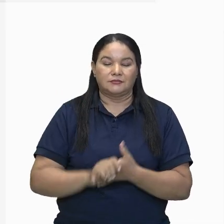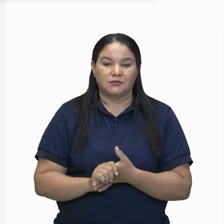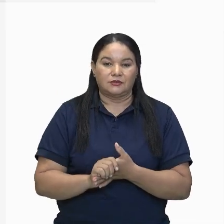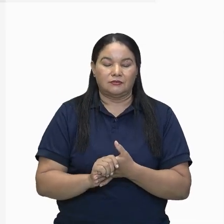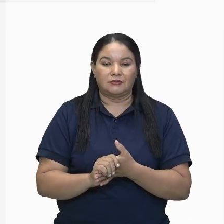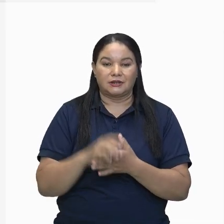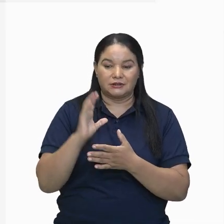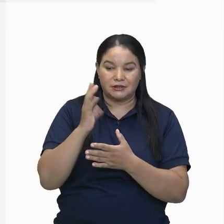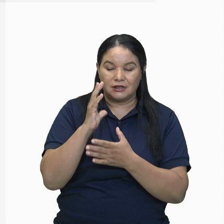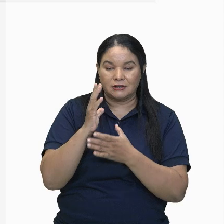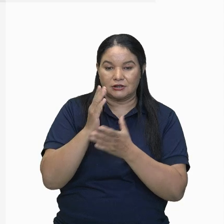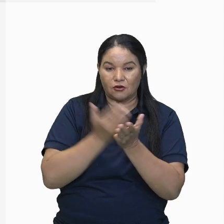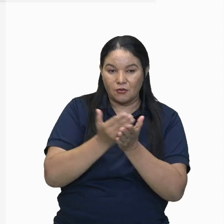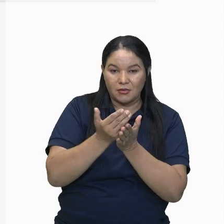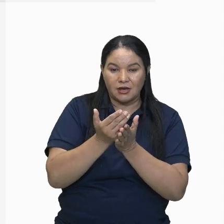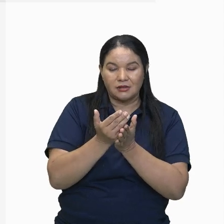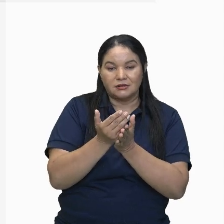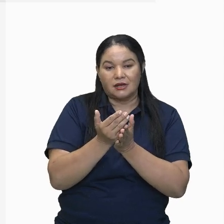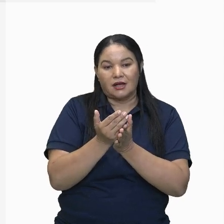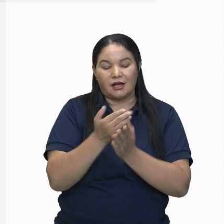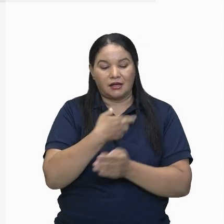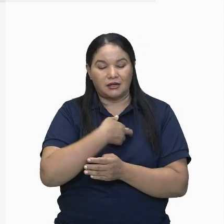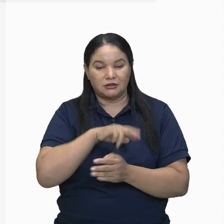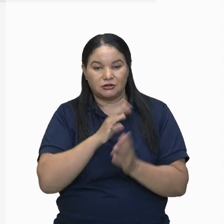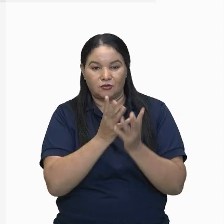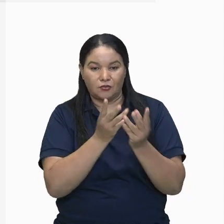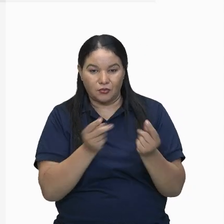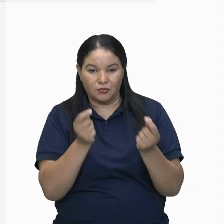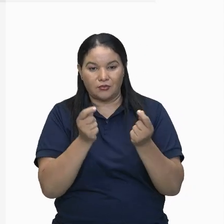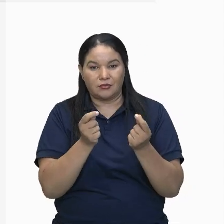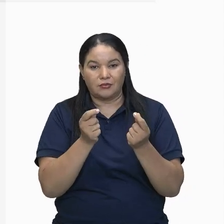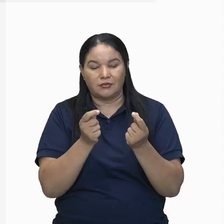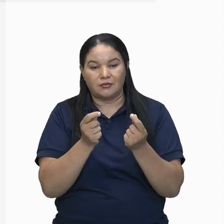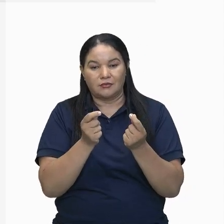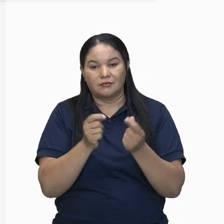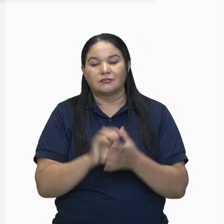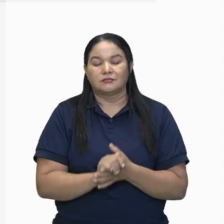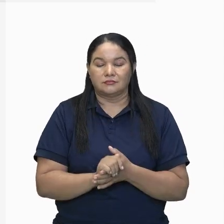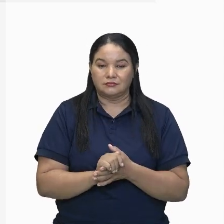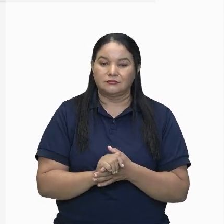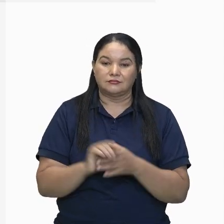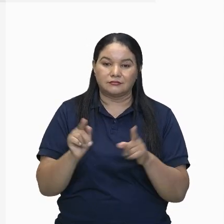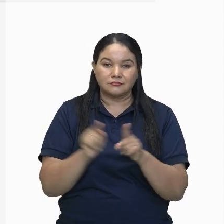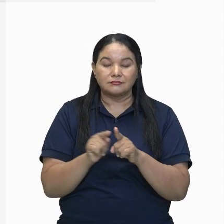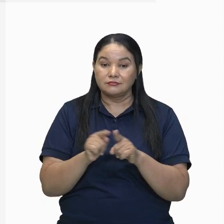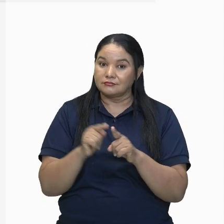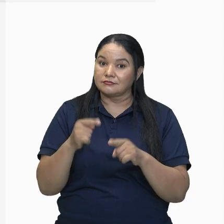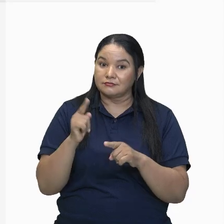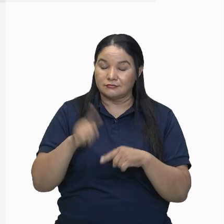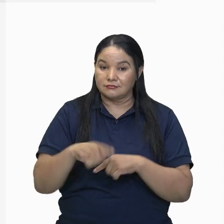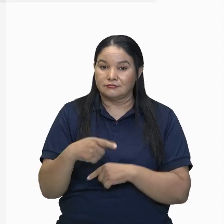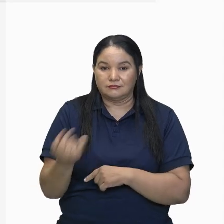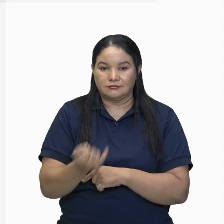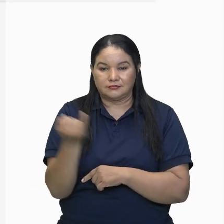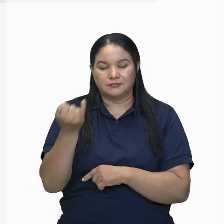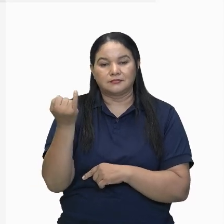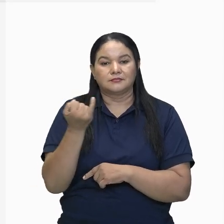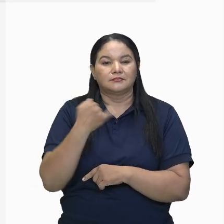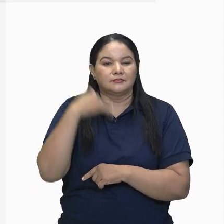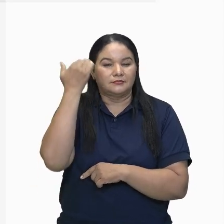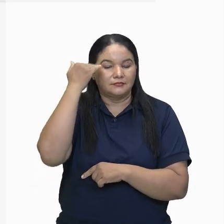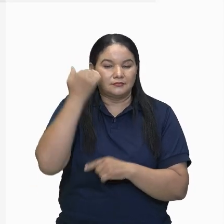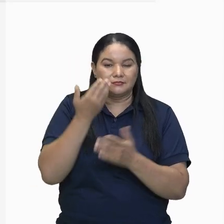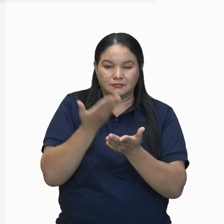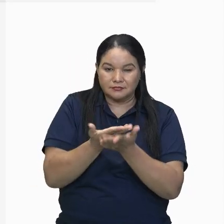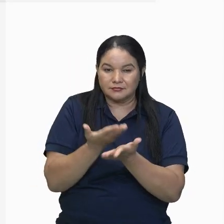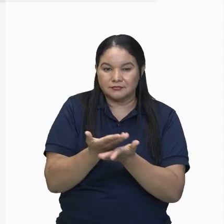outra. É só você. Aí, por isso que eu digo, a importância de estudar, a importância de entender, a